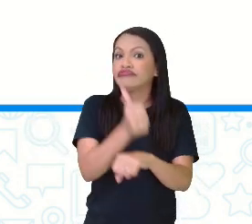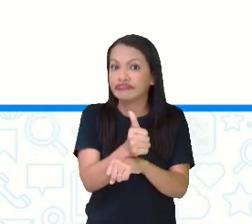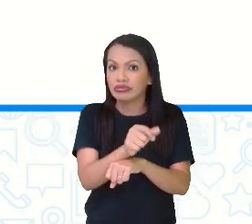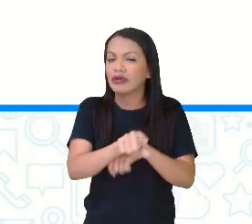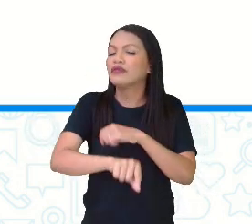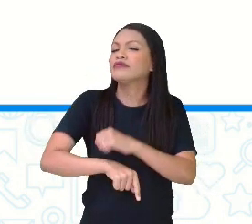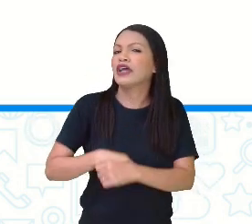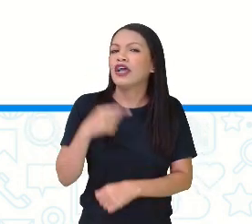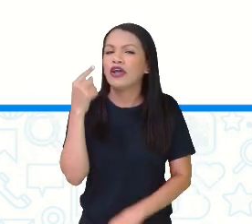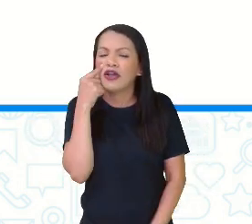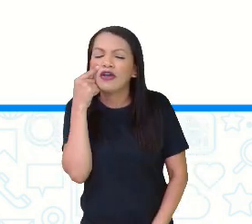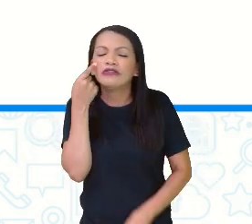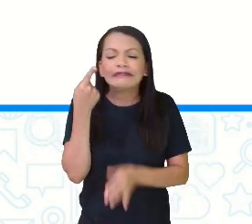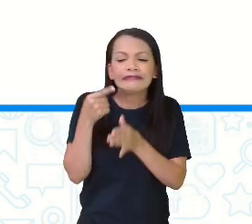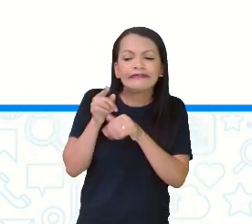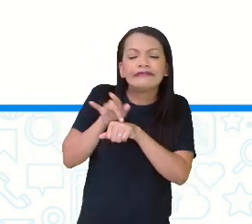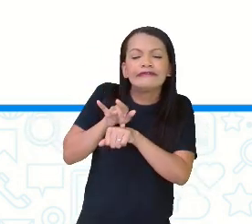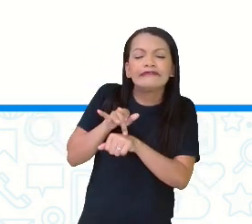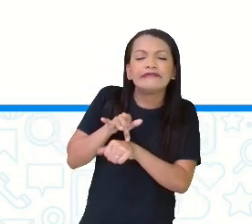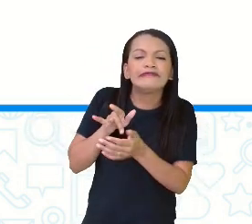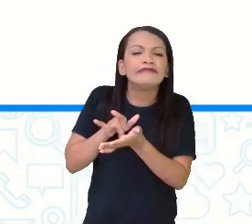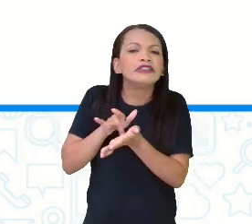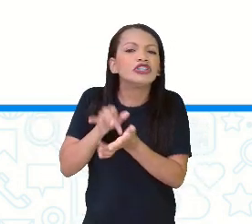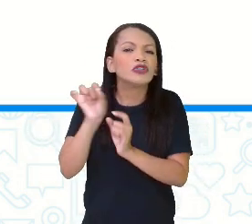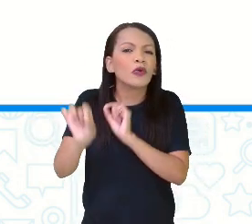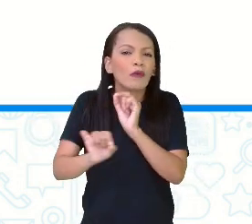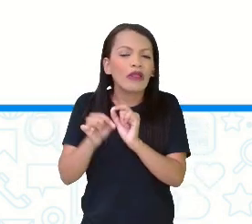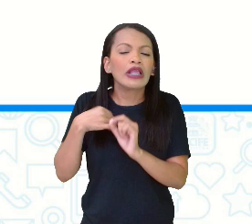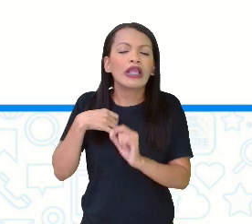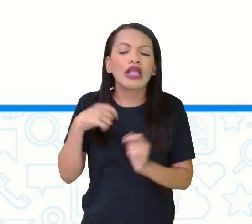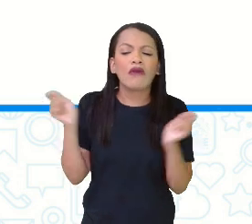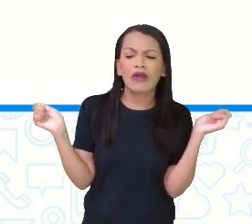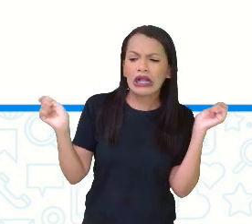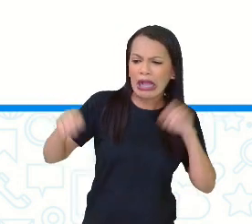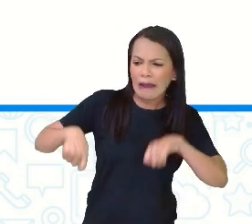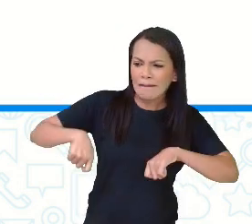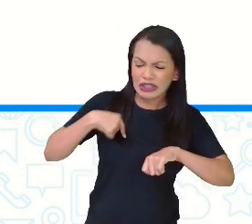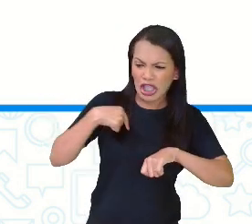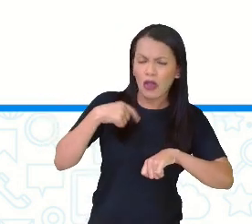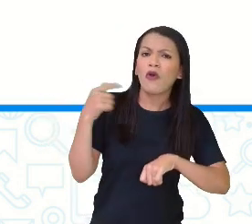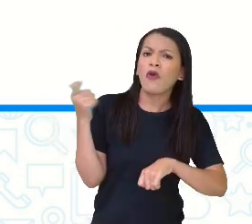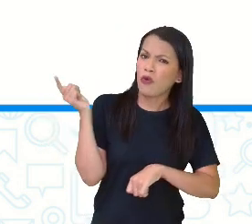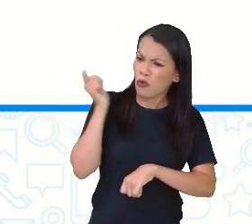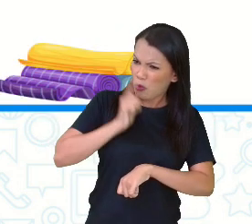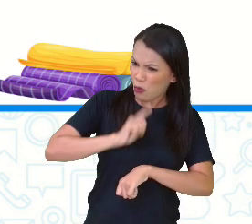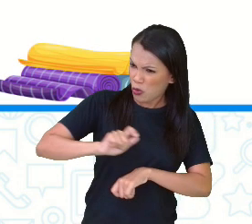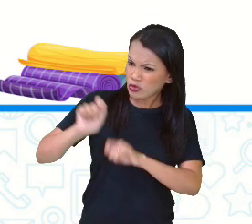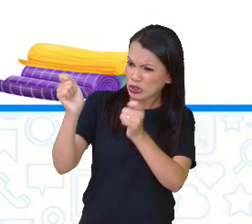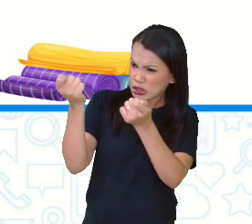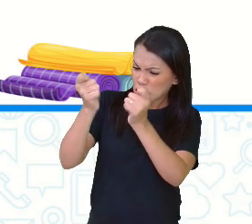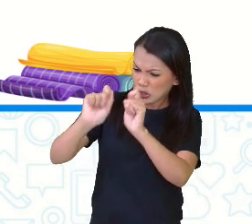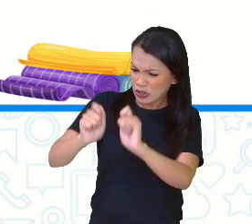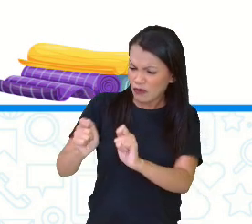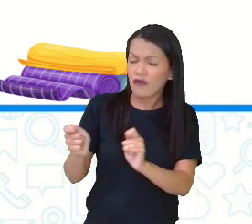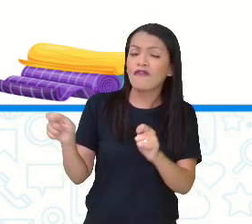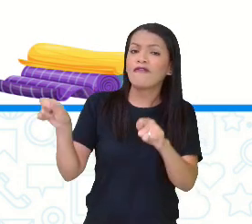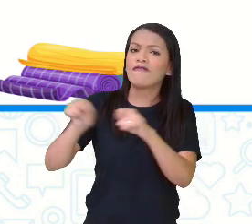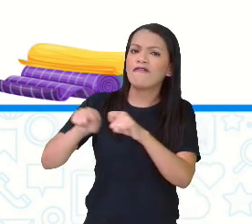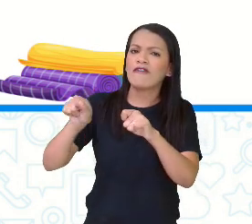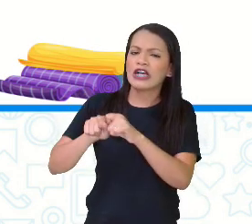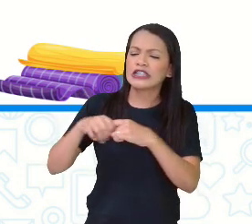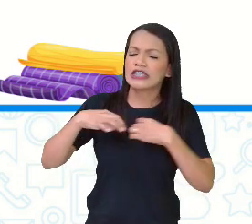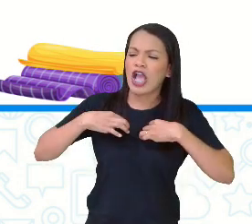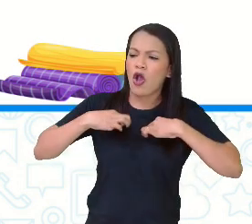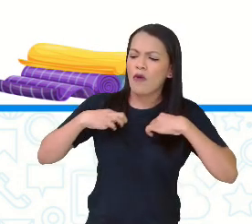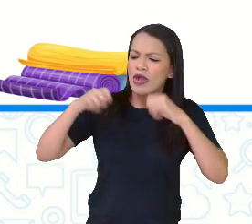e apresentaram-se no palácio, dizendo capazes de tecer os tecidos mais maravilhosos do mundo. E